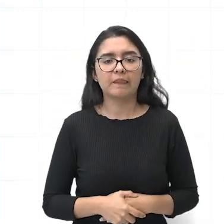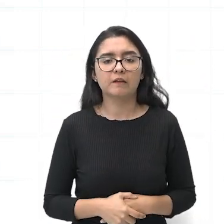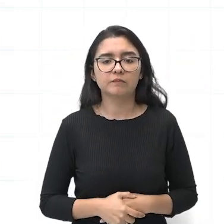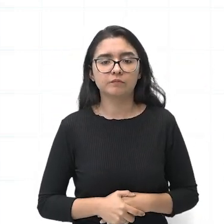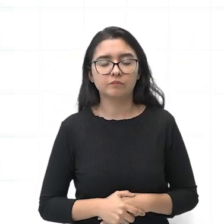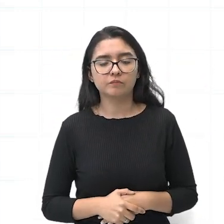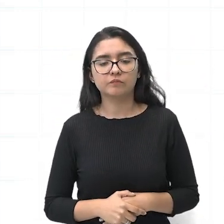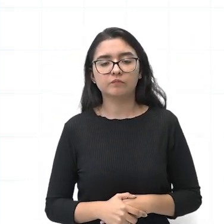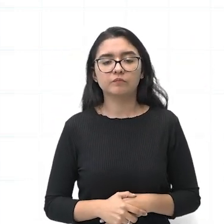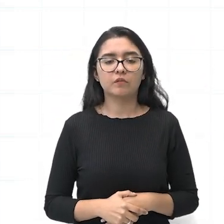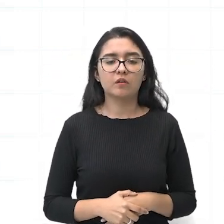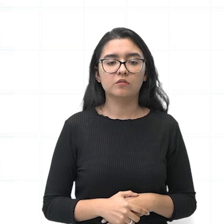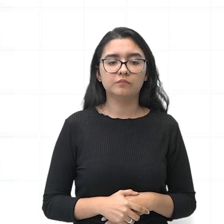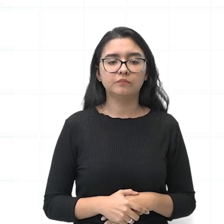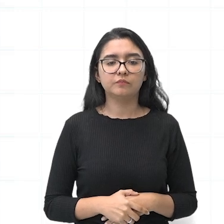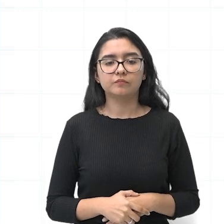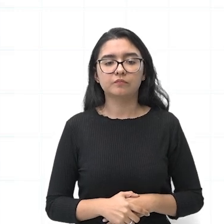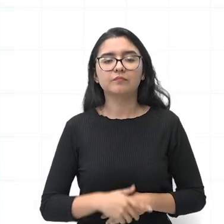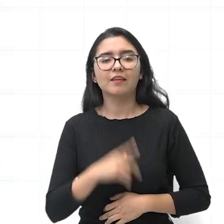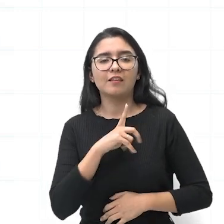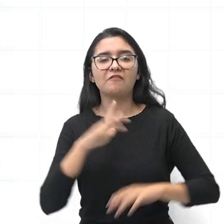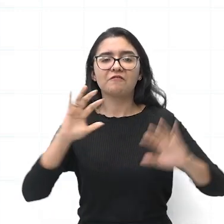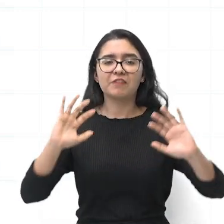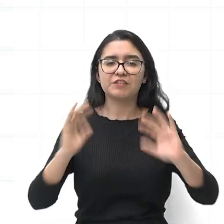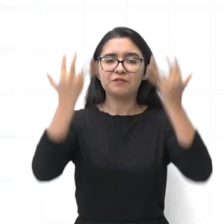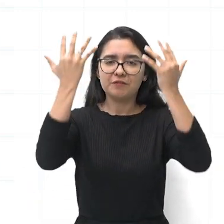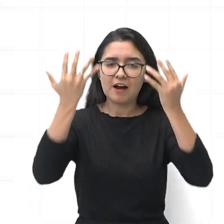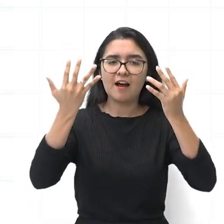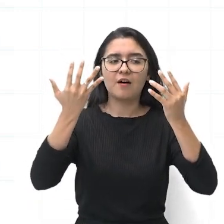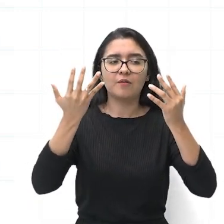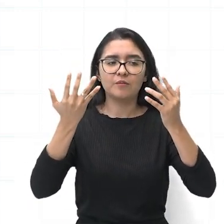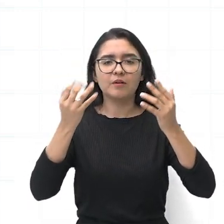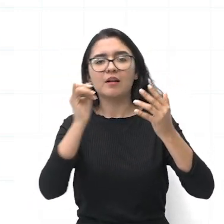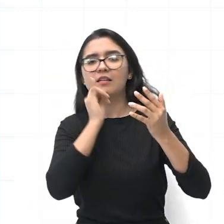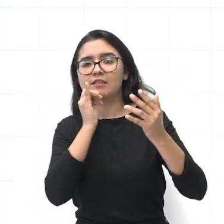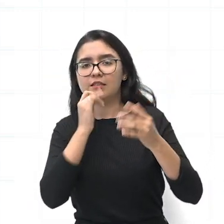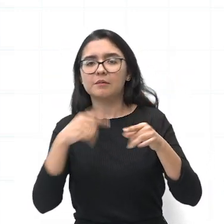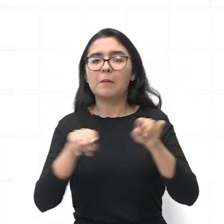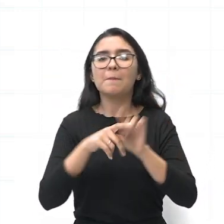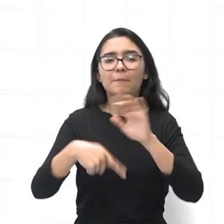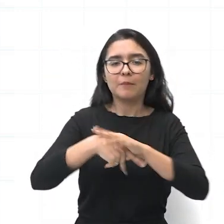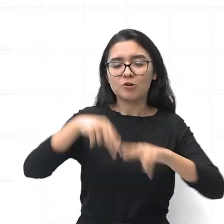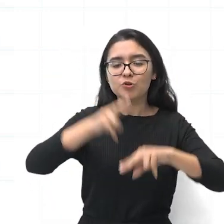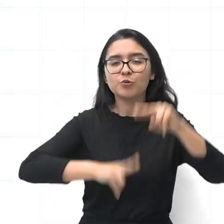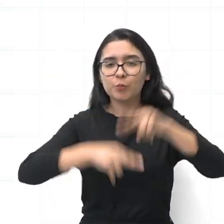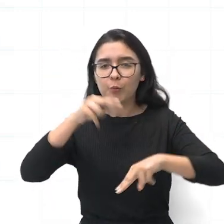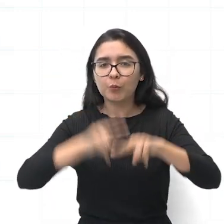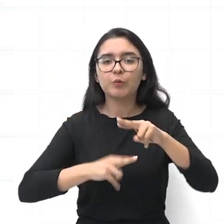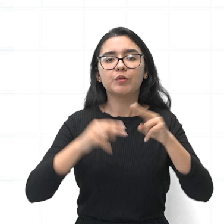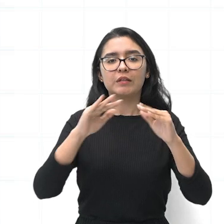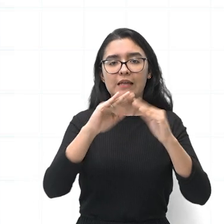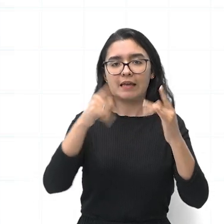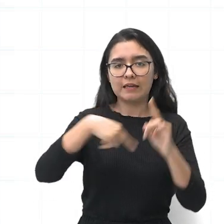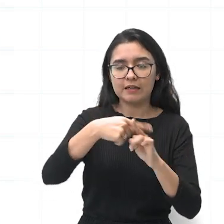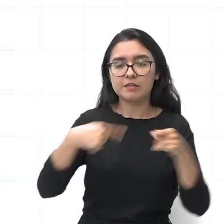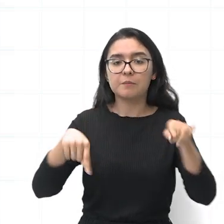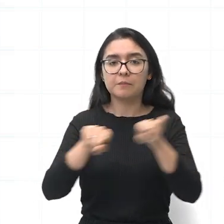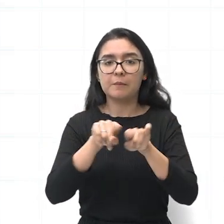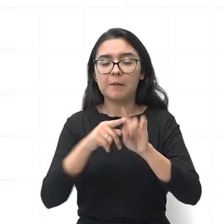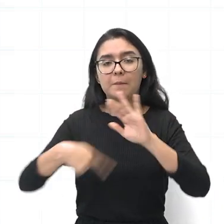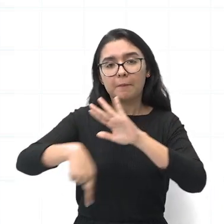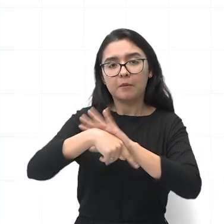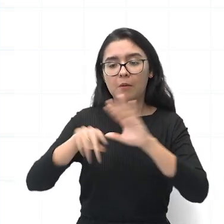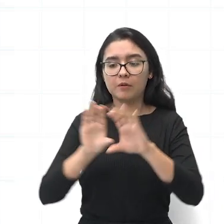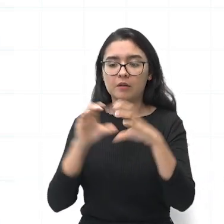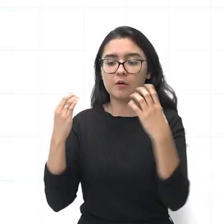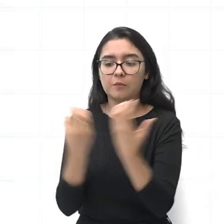Aqueles festivais que acontecem nas quermesses, no festival, às vezes, da igreja, do local, né, da comunidade.